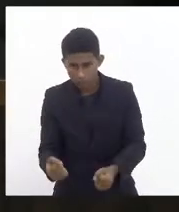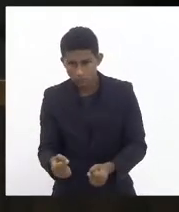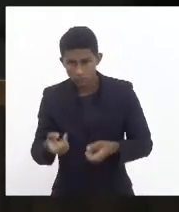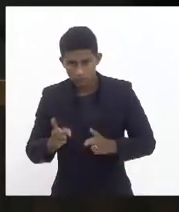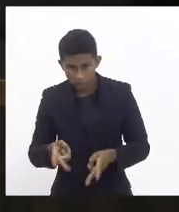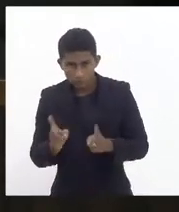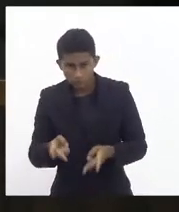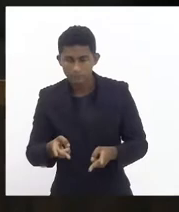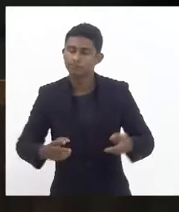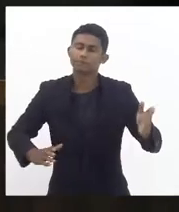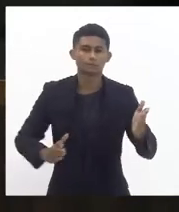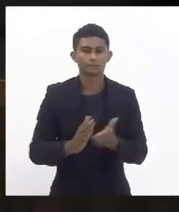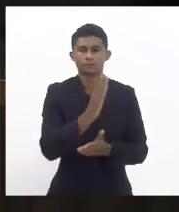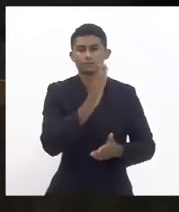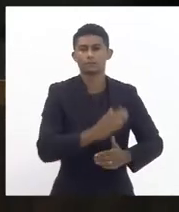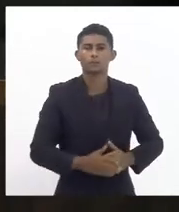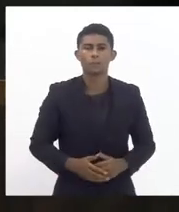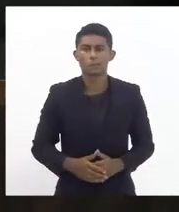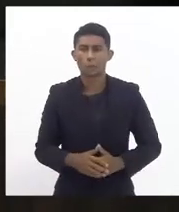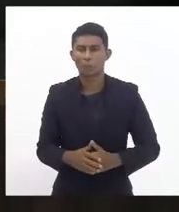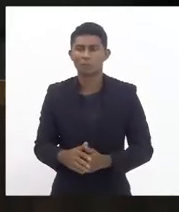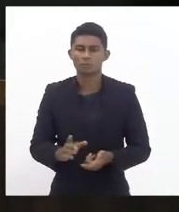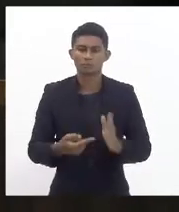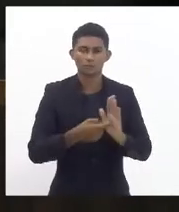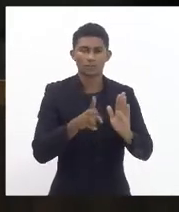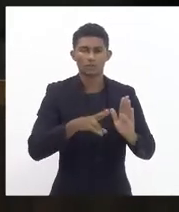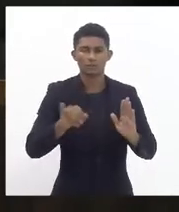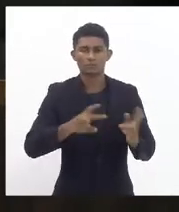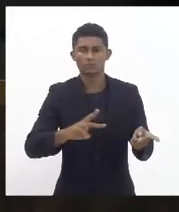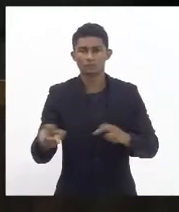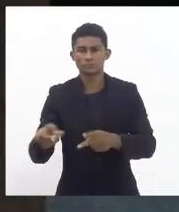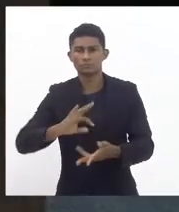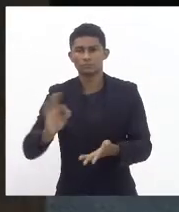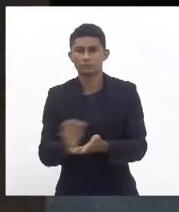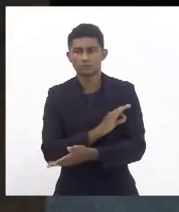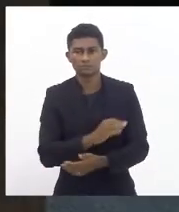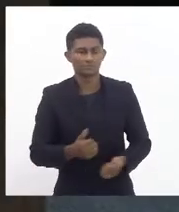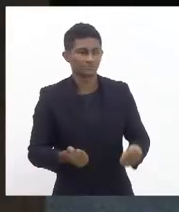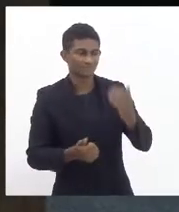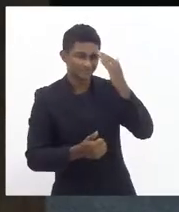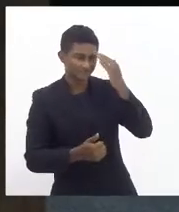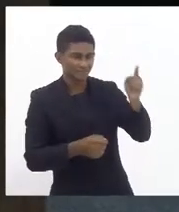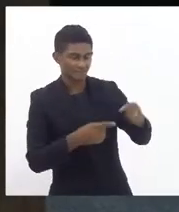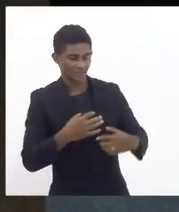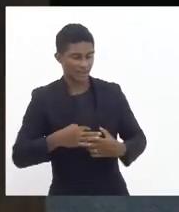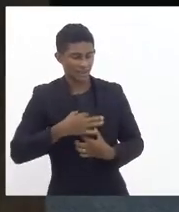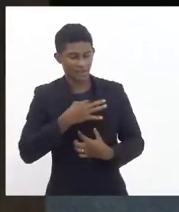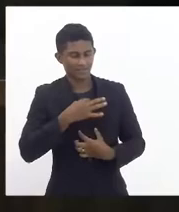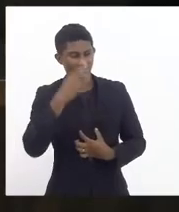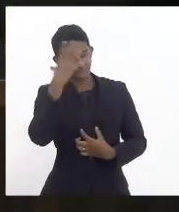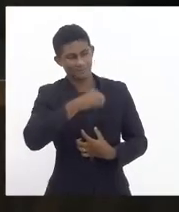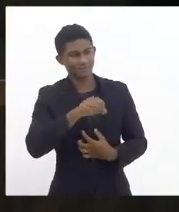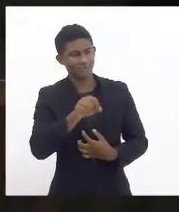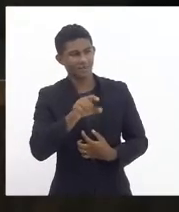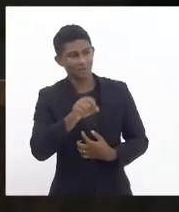estão aprovado vai autógrafo obrigado tá lindo né